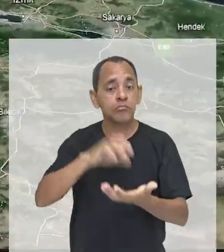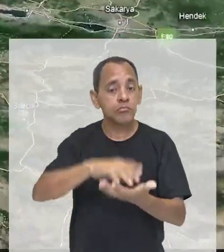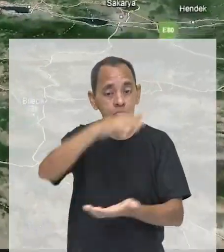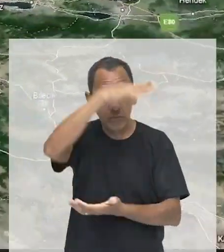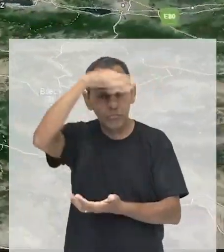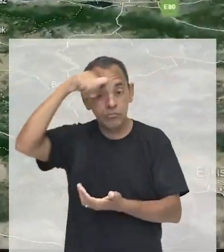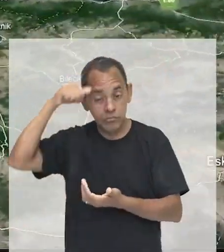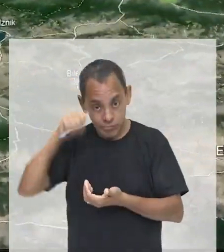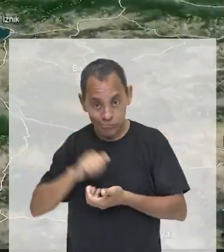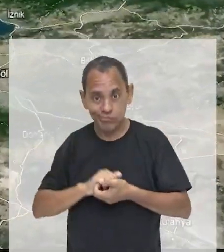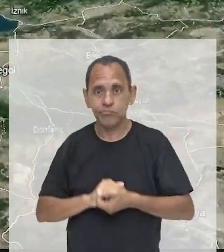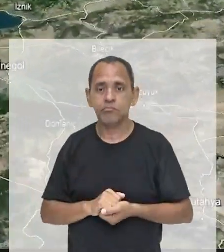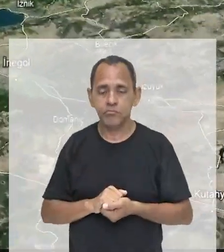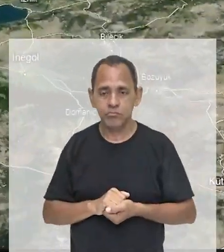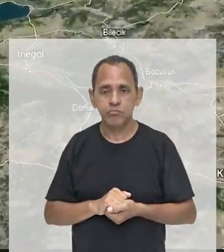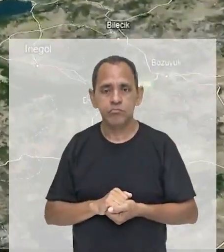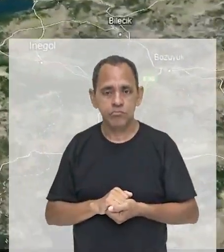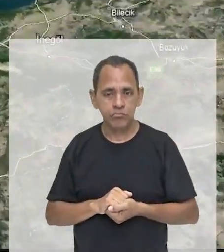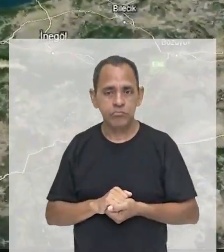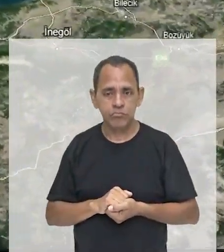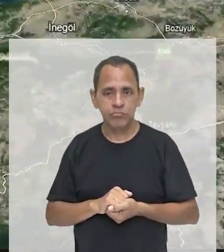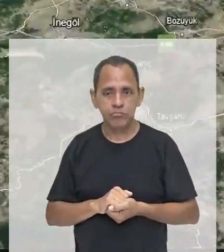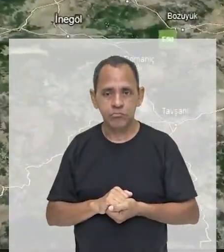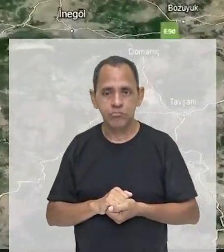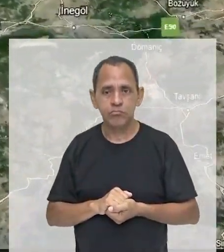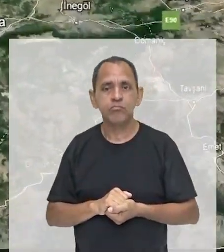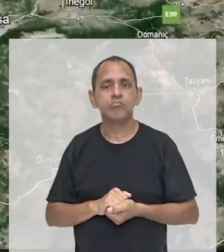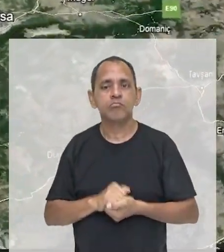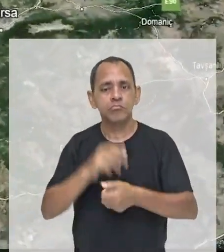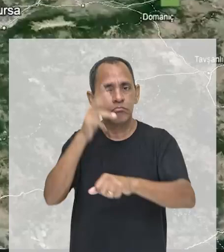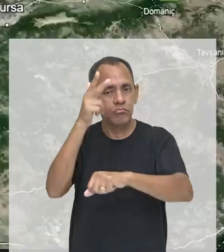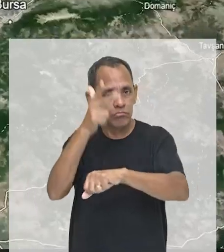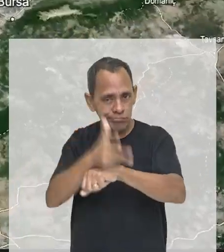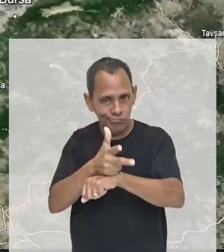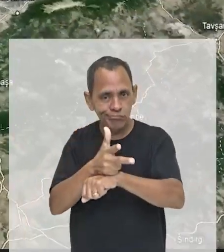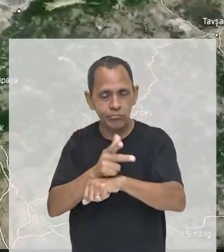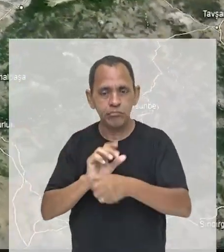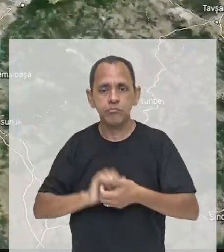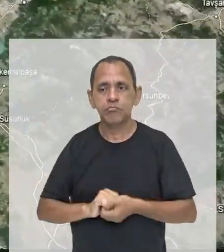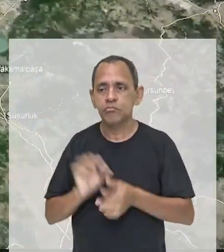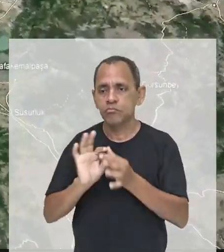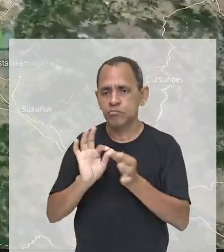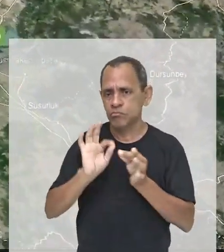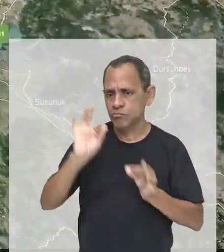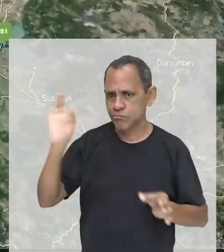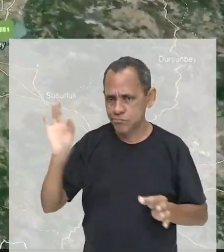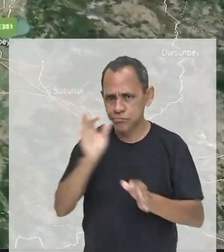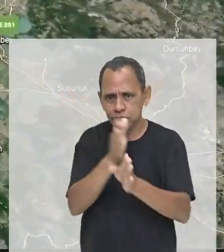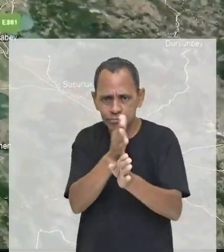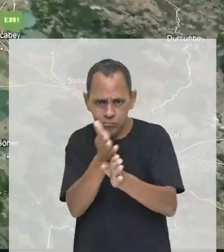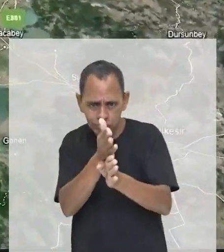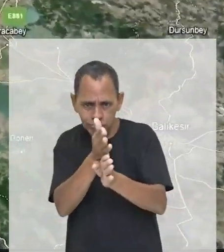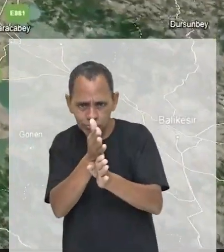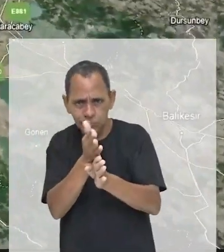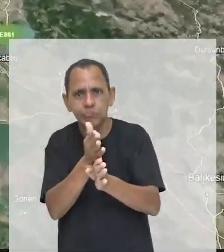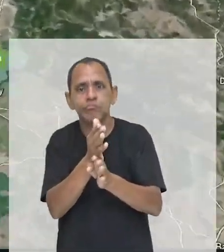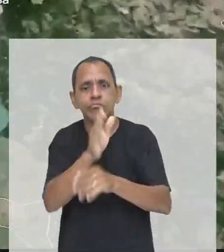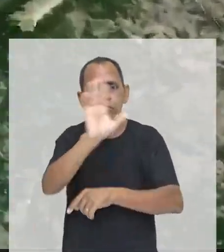mas eu estou longe de divisões que são internacionais, estou longe de